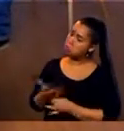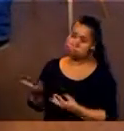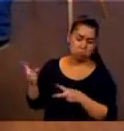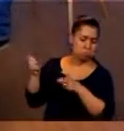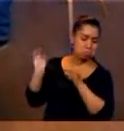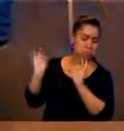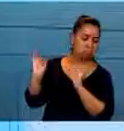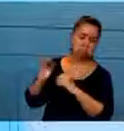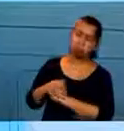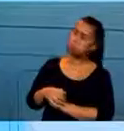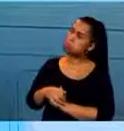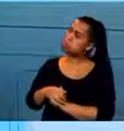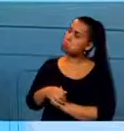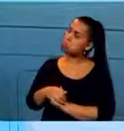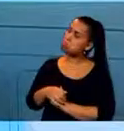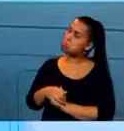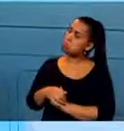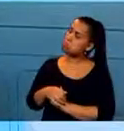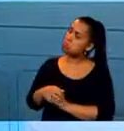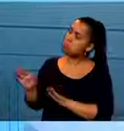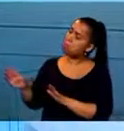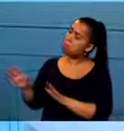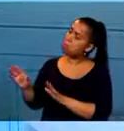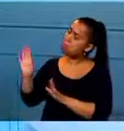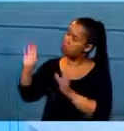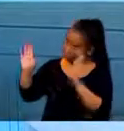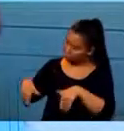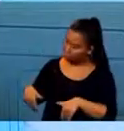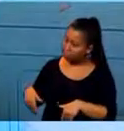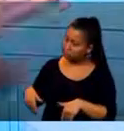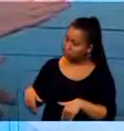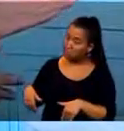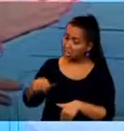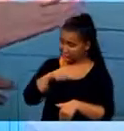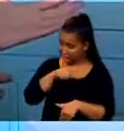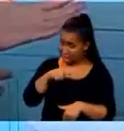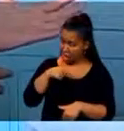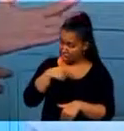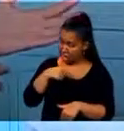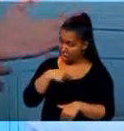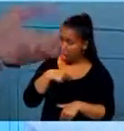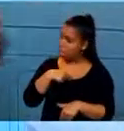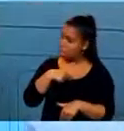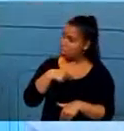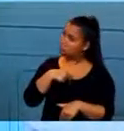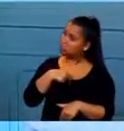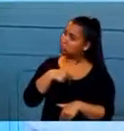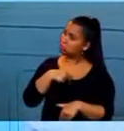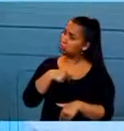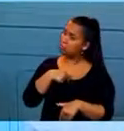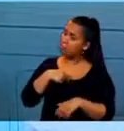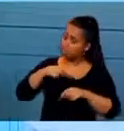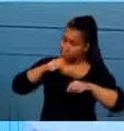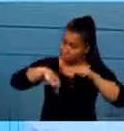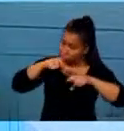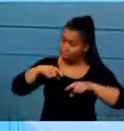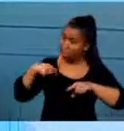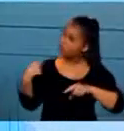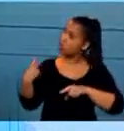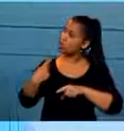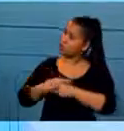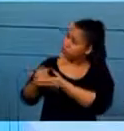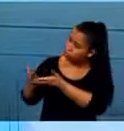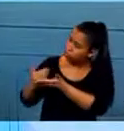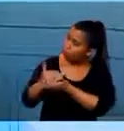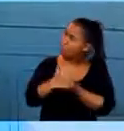não o reconheceu e respondeu que eles plantaram, nós colhemos. O